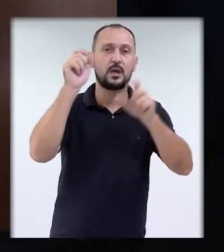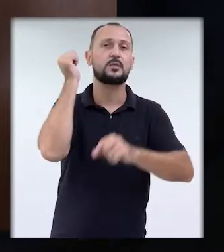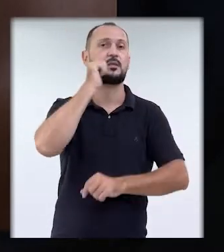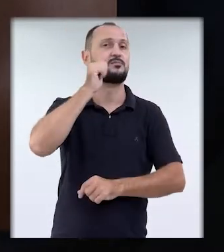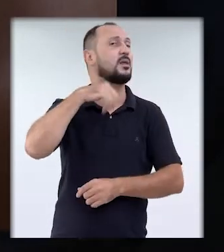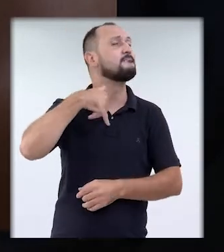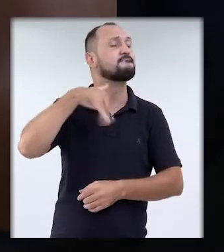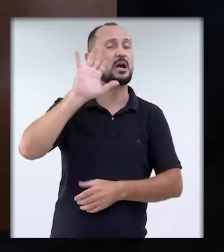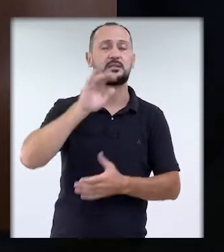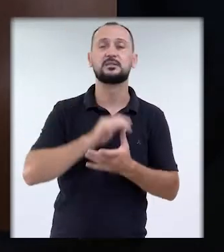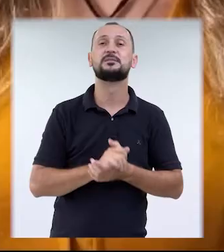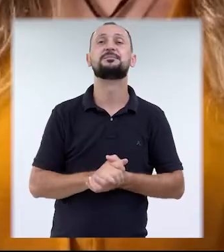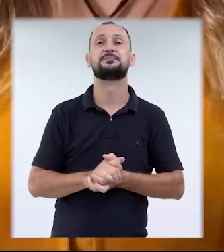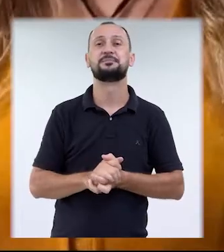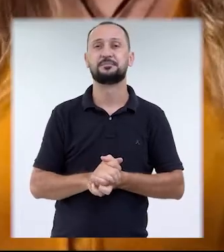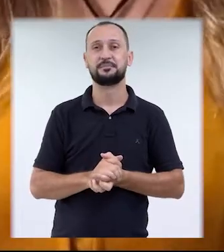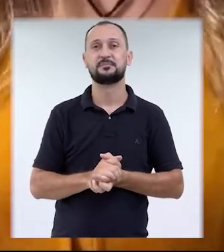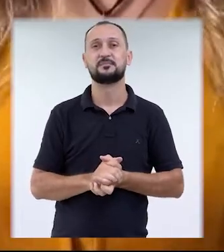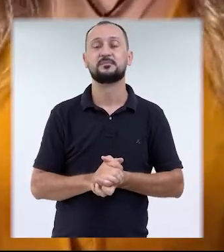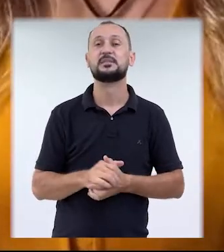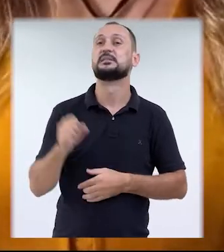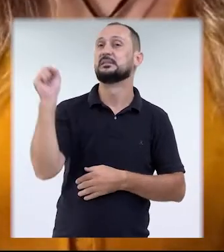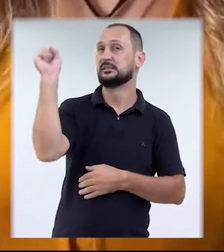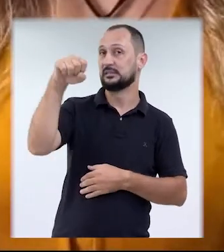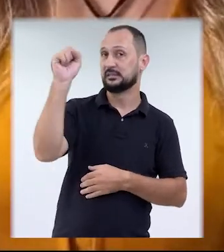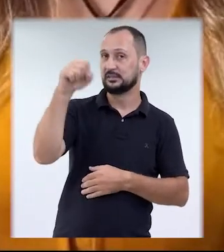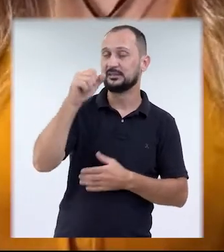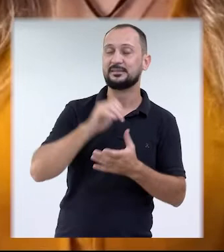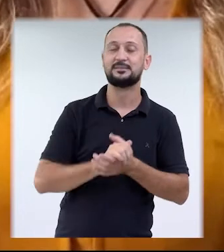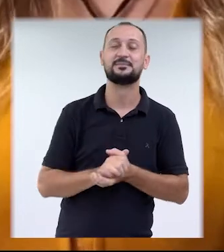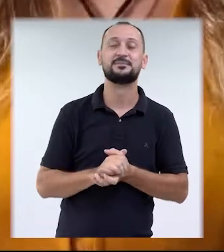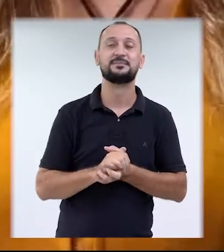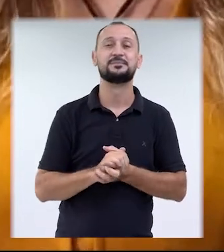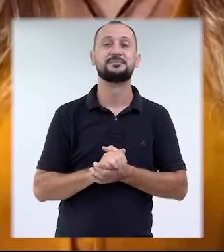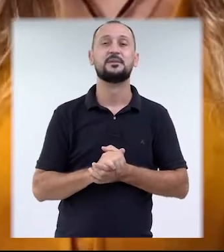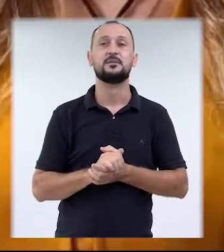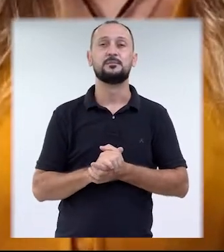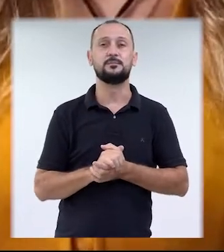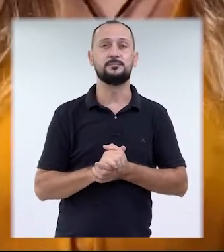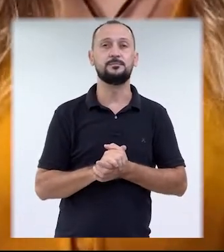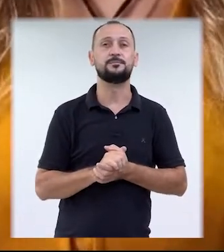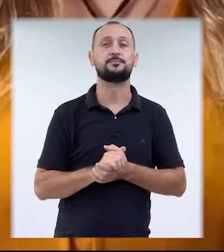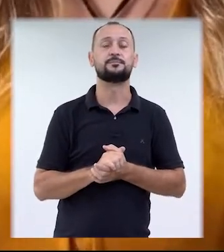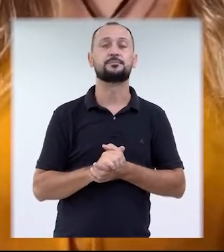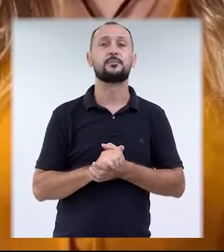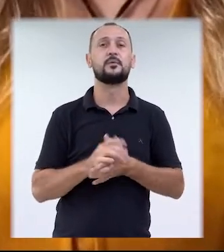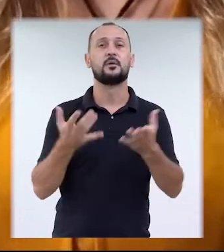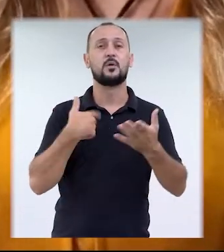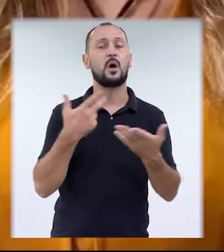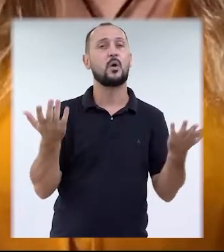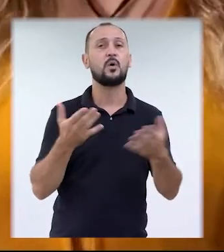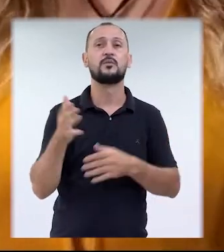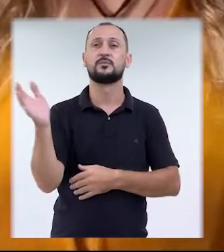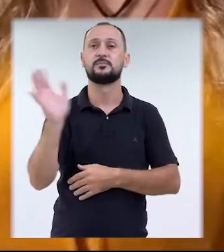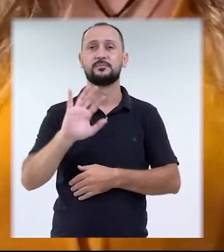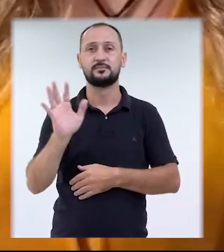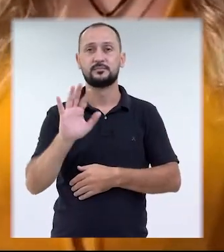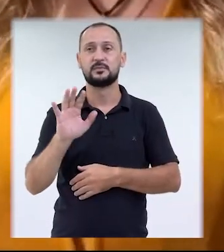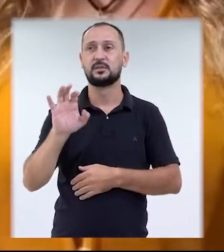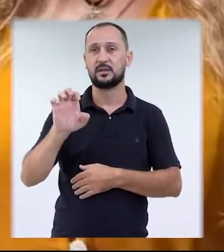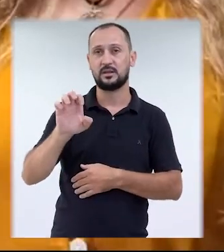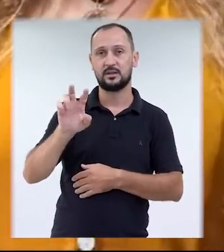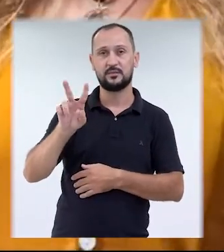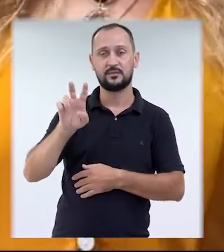nas mulheres, principalmente. Com certeza. E é isso. Eu vou me despedindo, então,